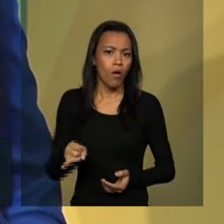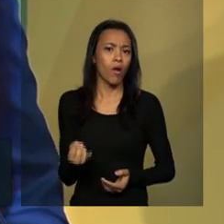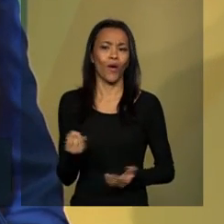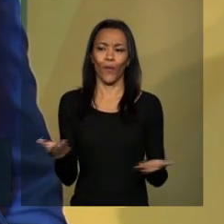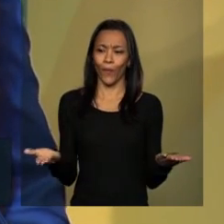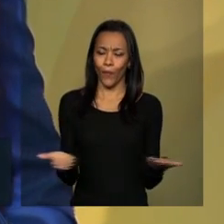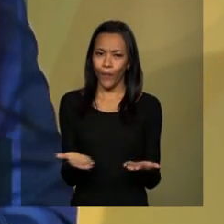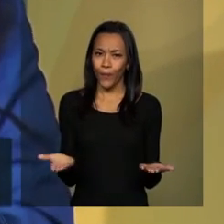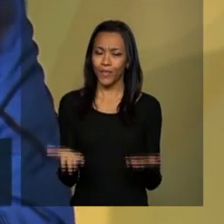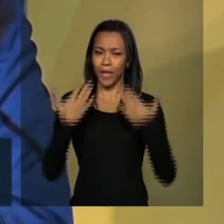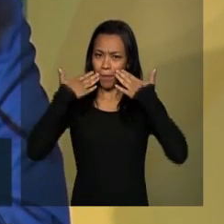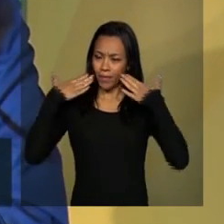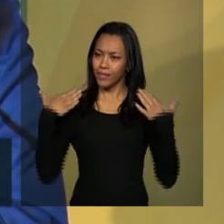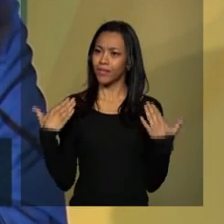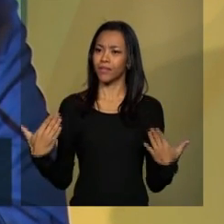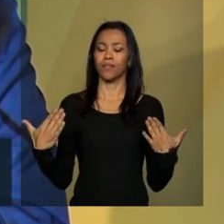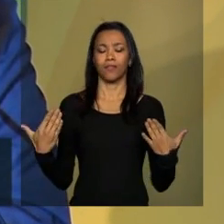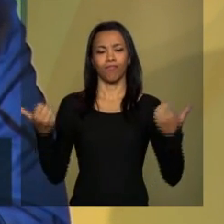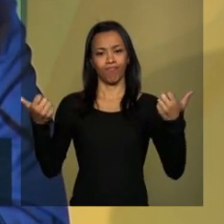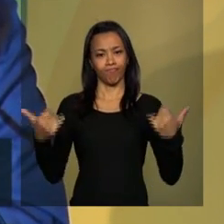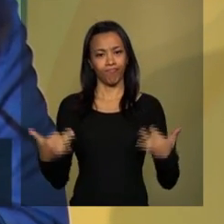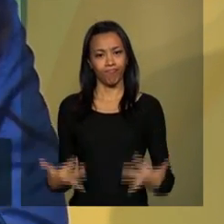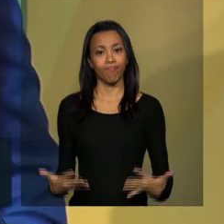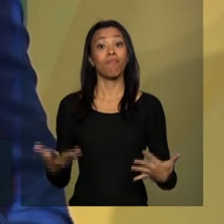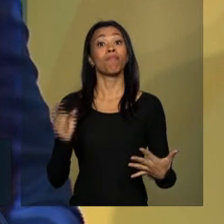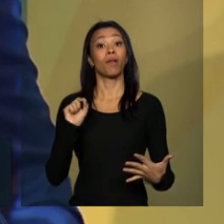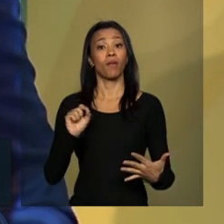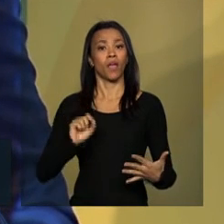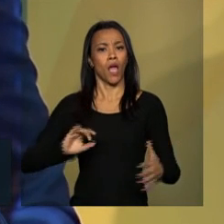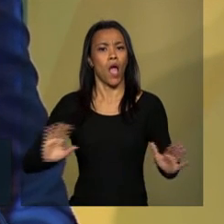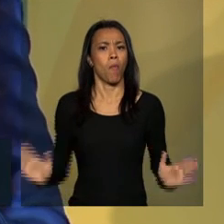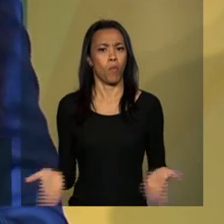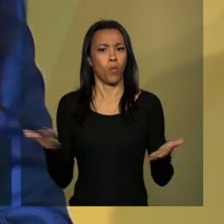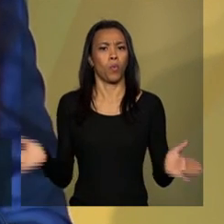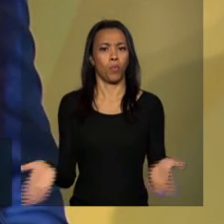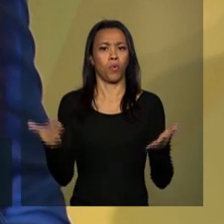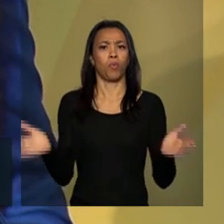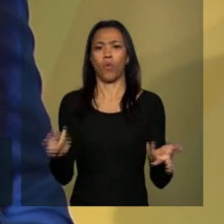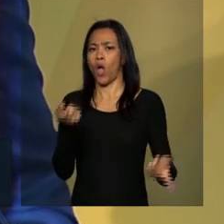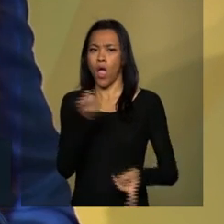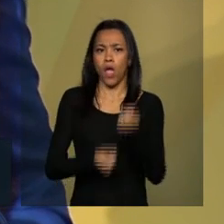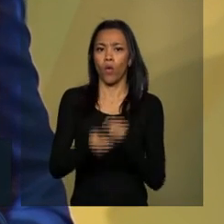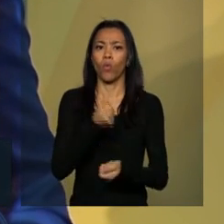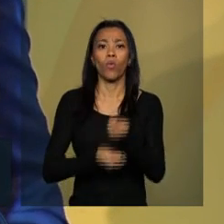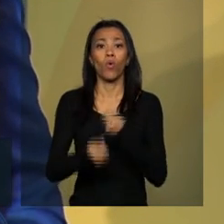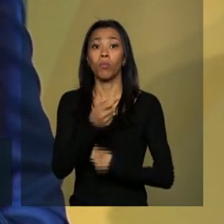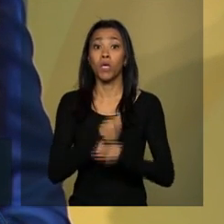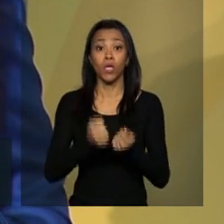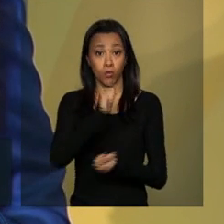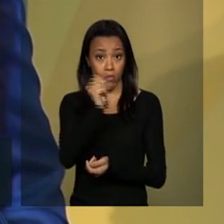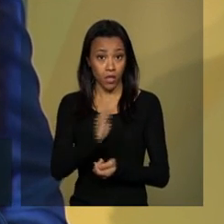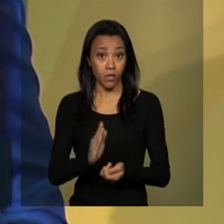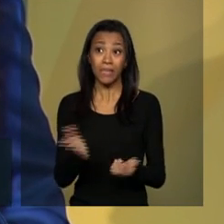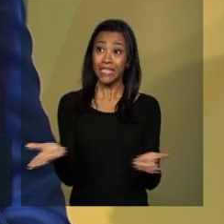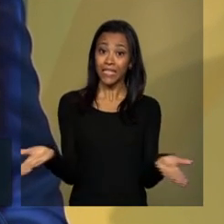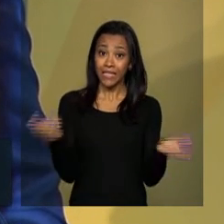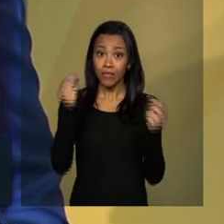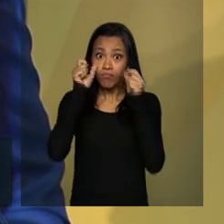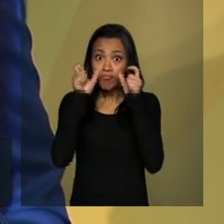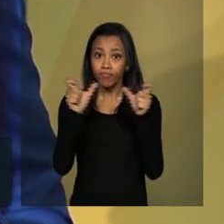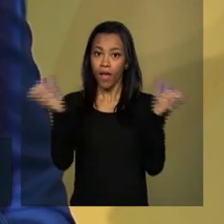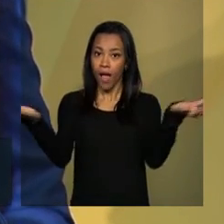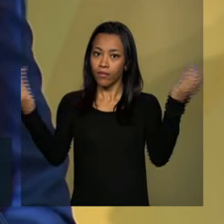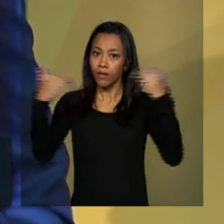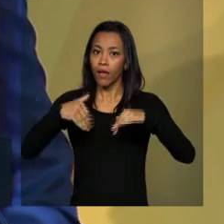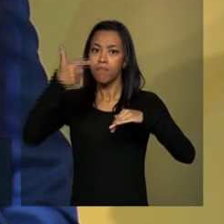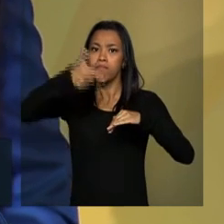estamos apresentando para aumentar a produtividade e eficiência da economia brasileira e para atrair maiores investimentos, tanto a